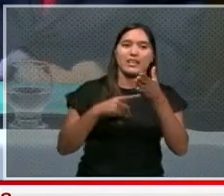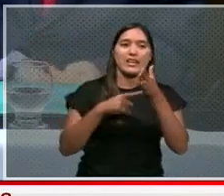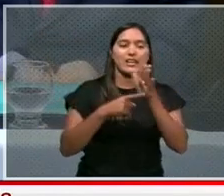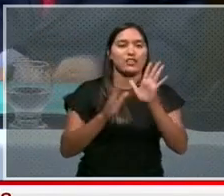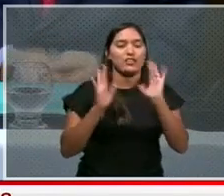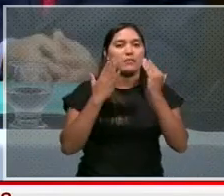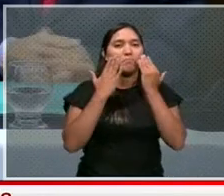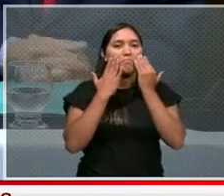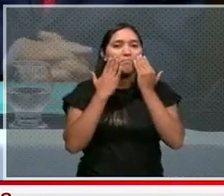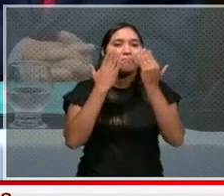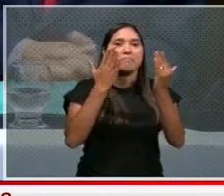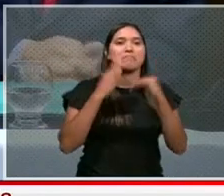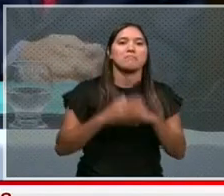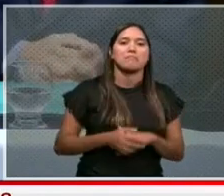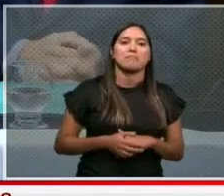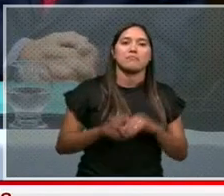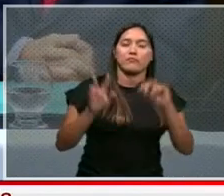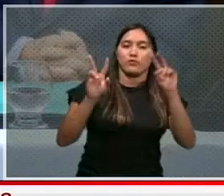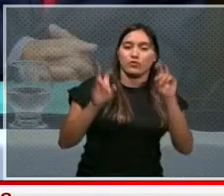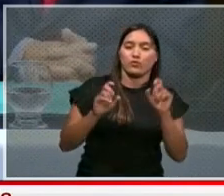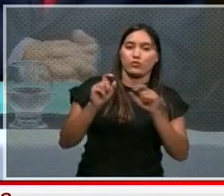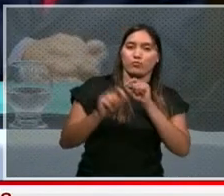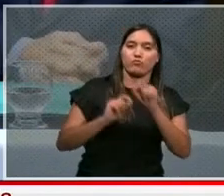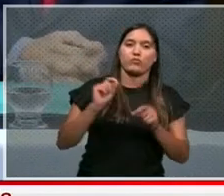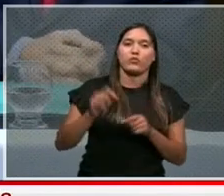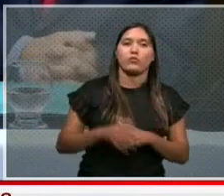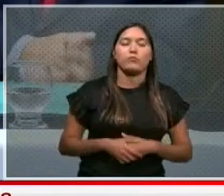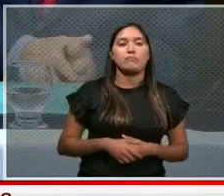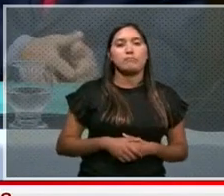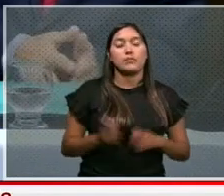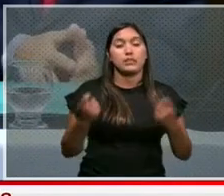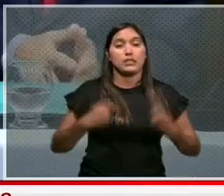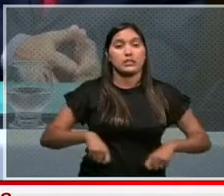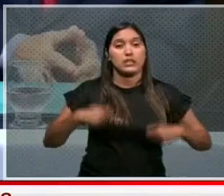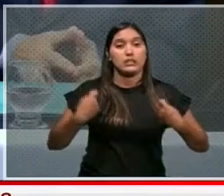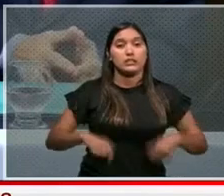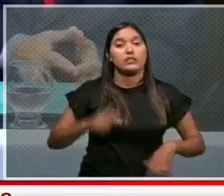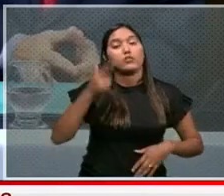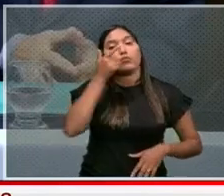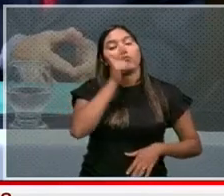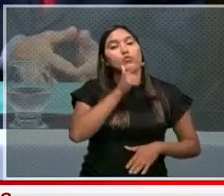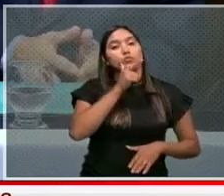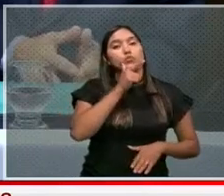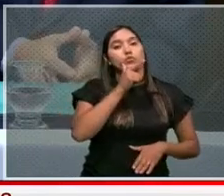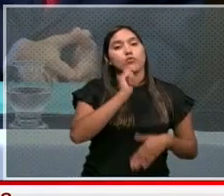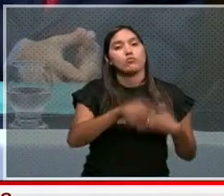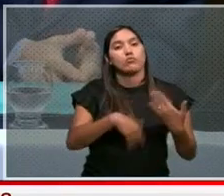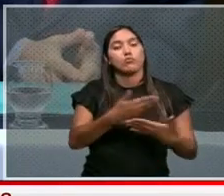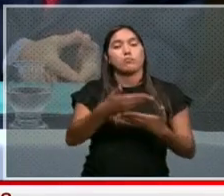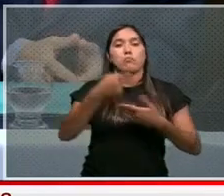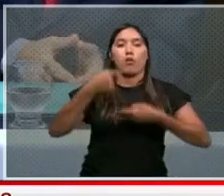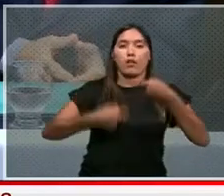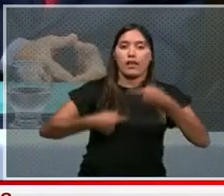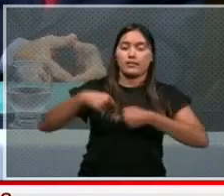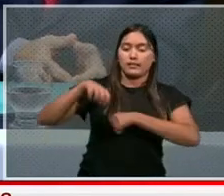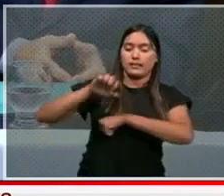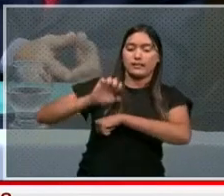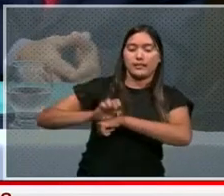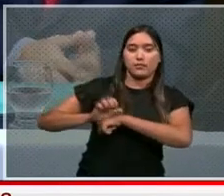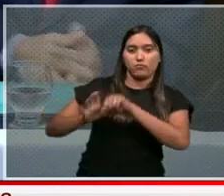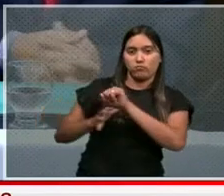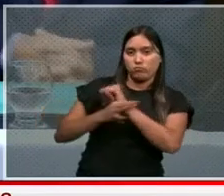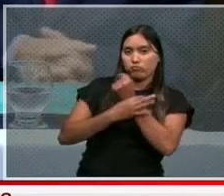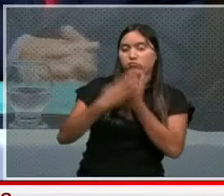como essa necessidade de construir uma política estadual de segurança